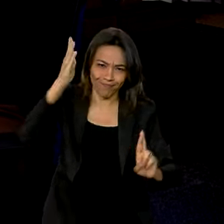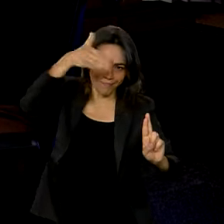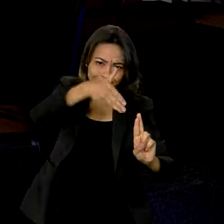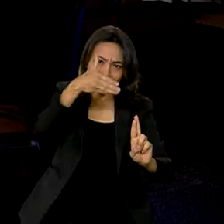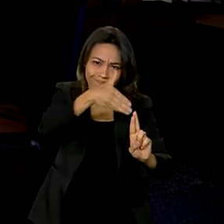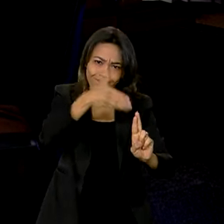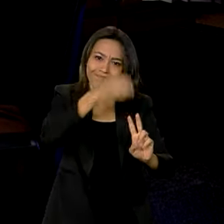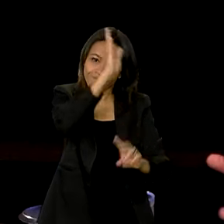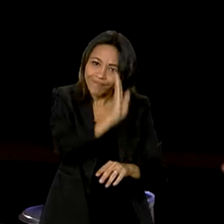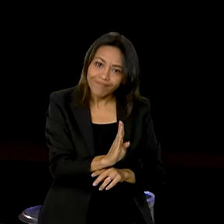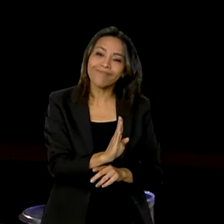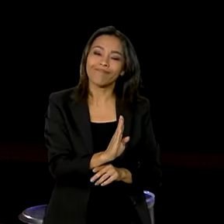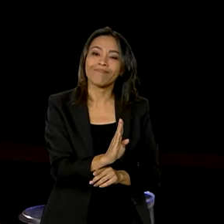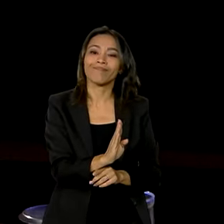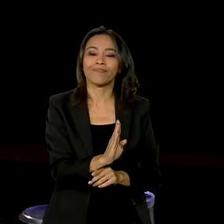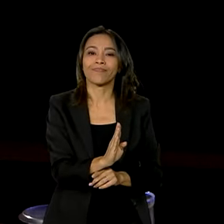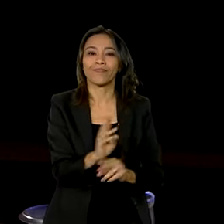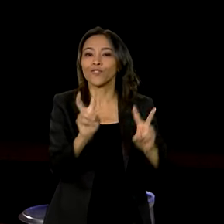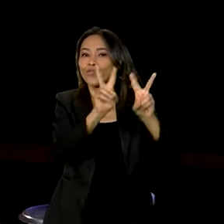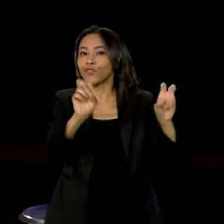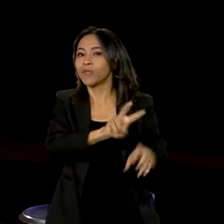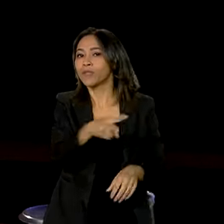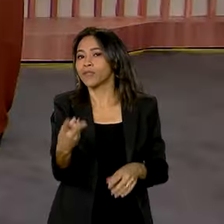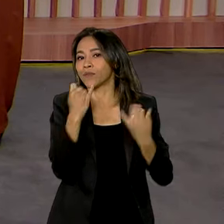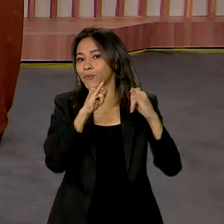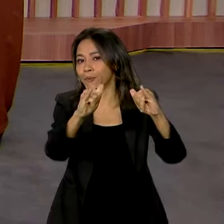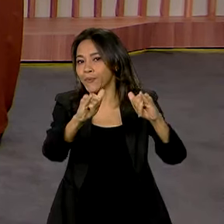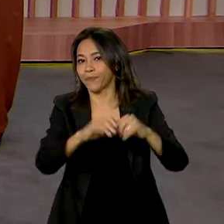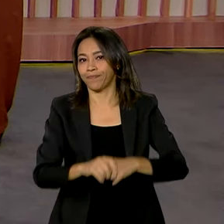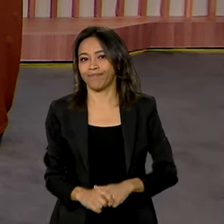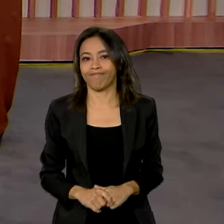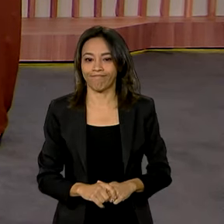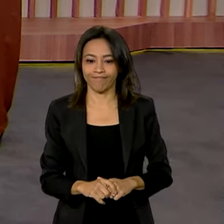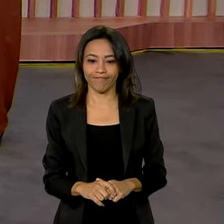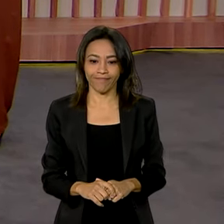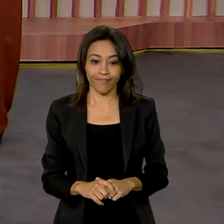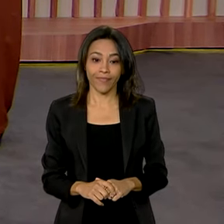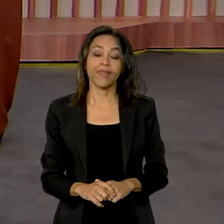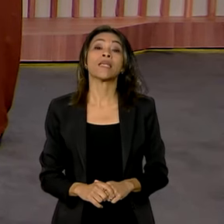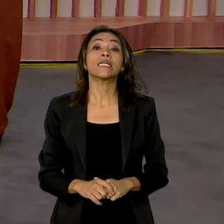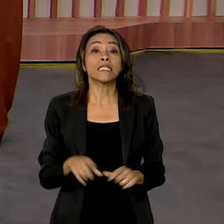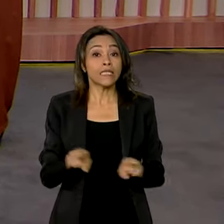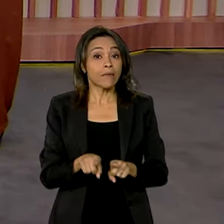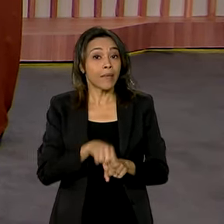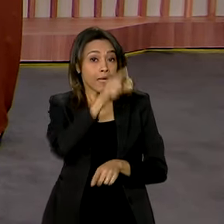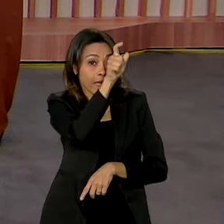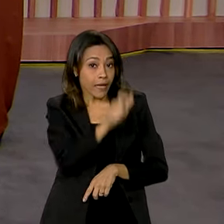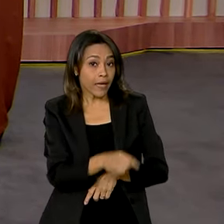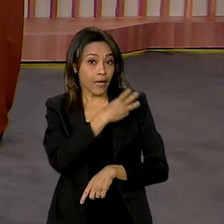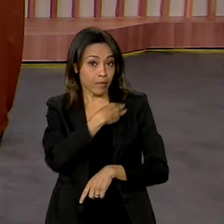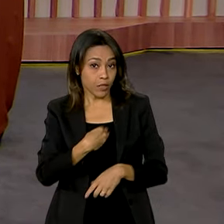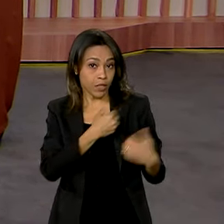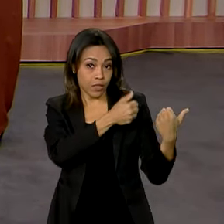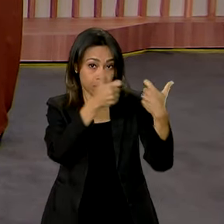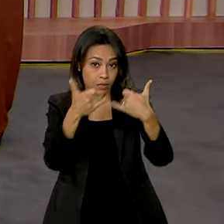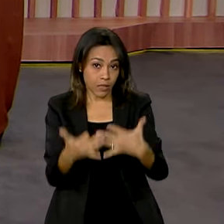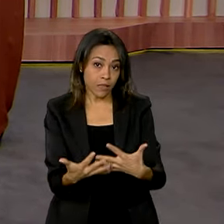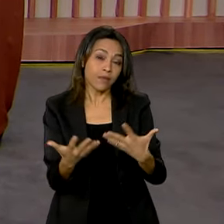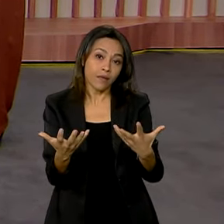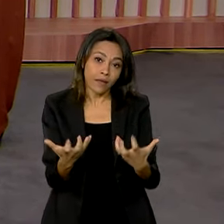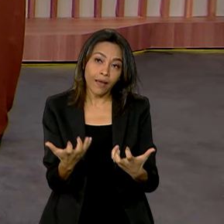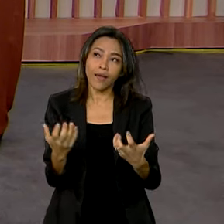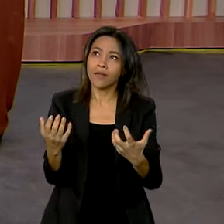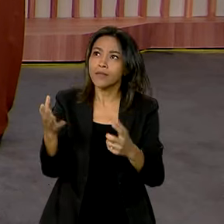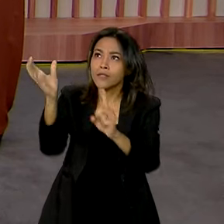liderança da transição. Vanessa, a ministra ainda disse que quer reter os pesquisadores